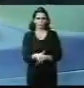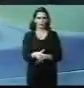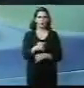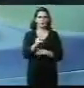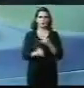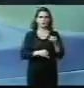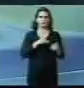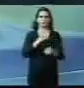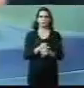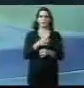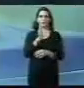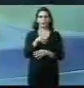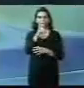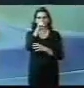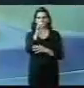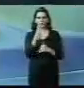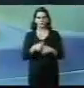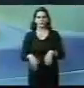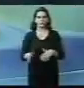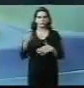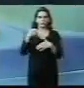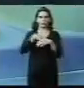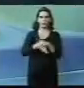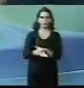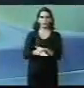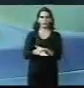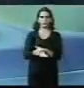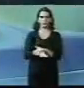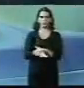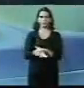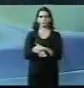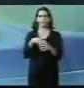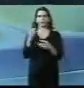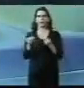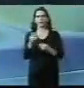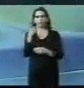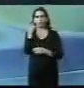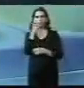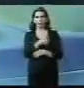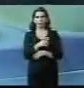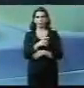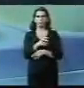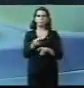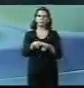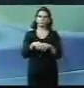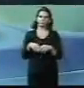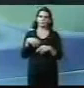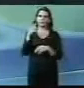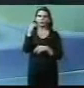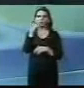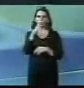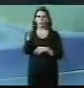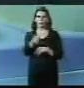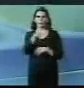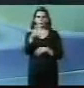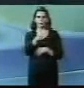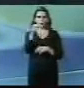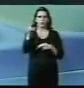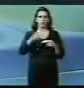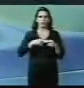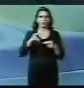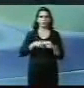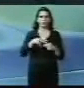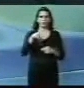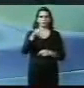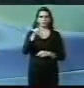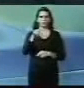certo? Ele já manda o que tem armazenado ali. O que a gente ganha com isso? Com isso a gente ganha uma melhor utilização do link